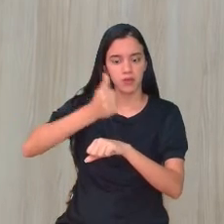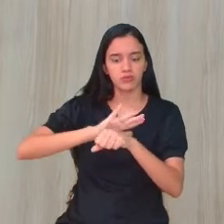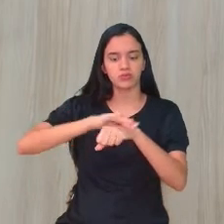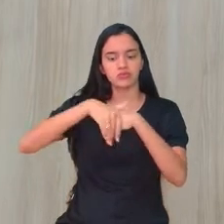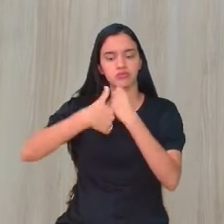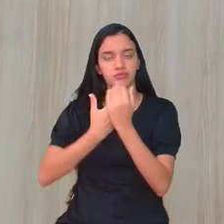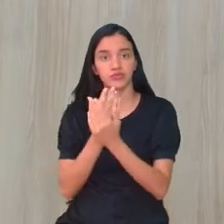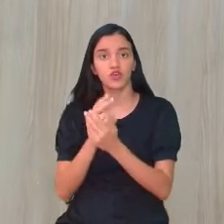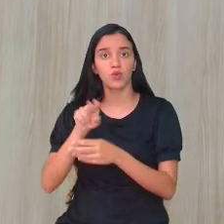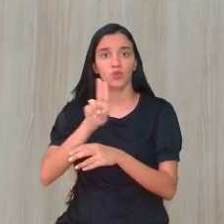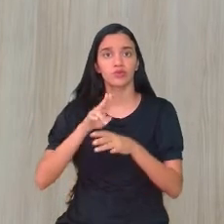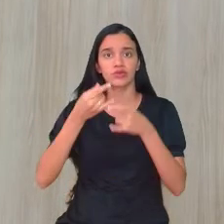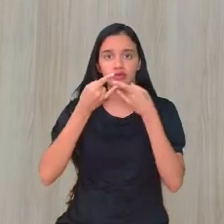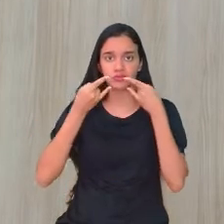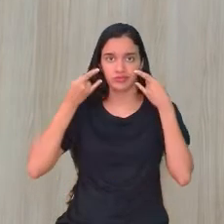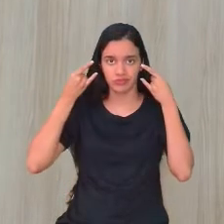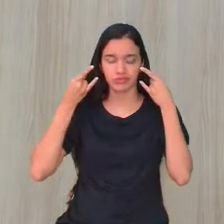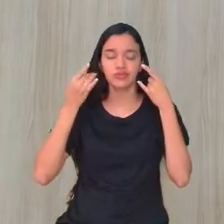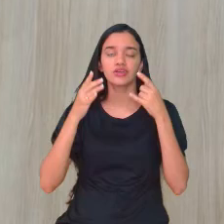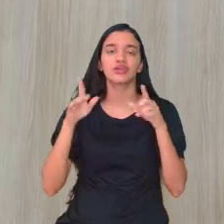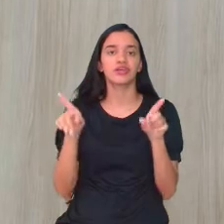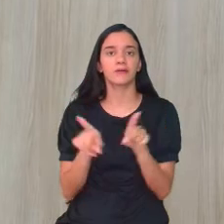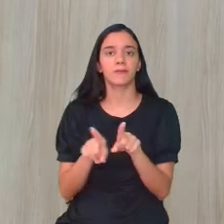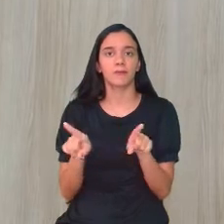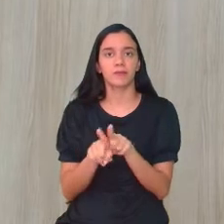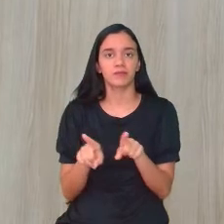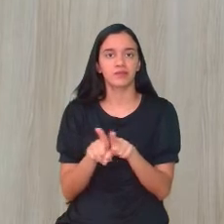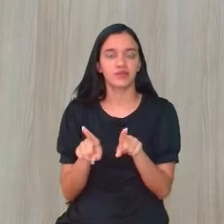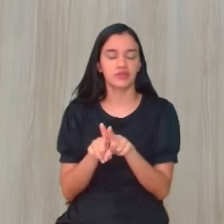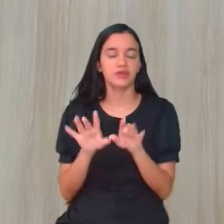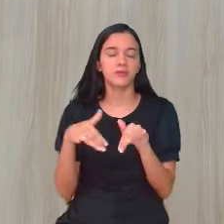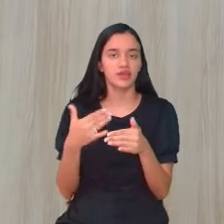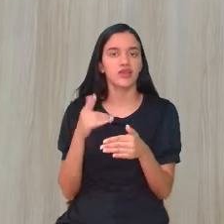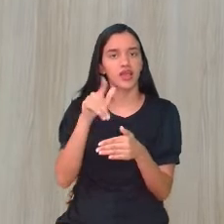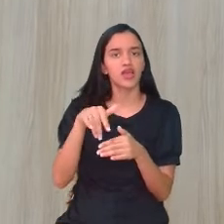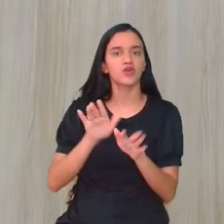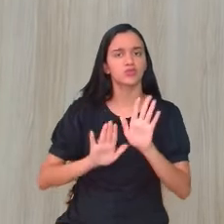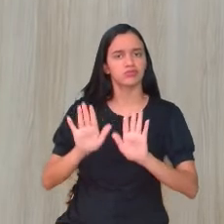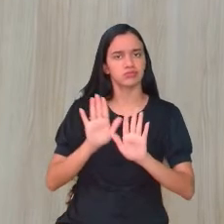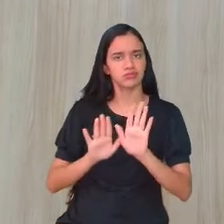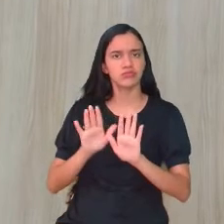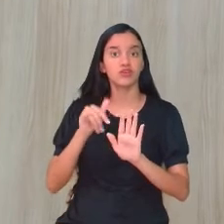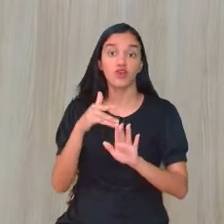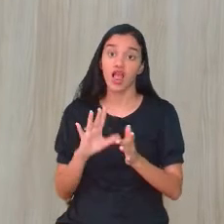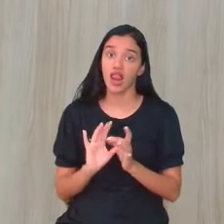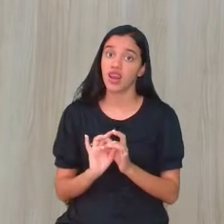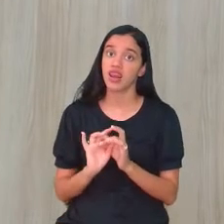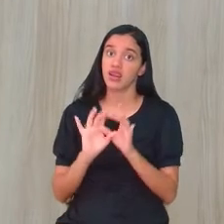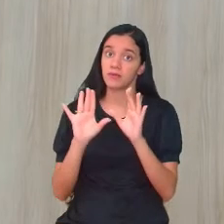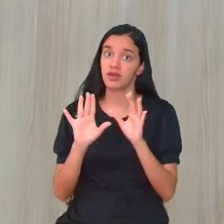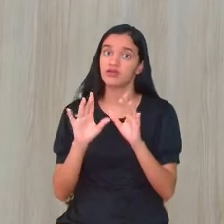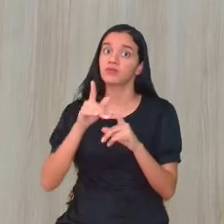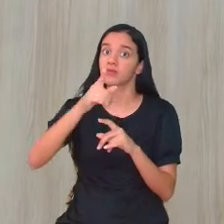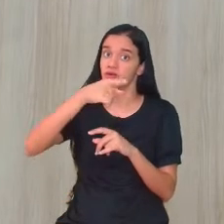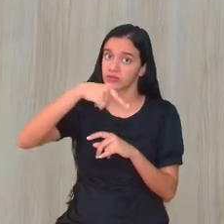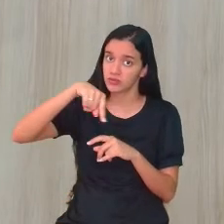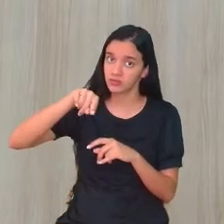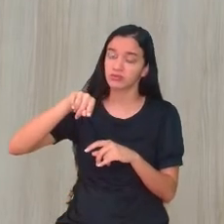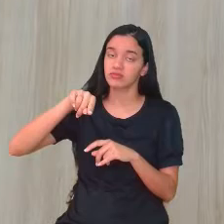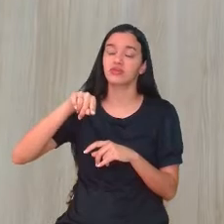usar máscara quando puder. E, na medida em que for liberado para